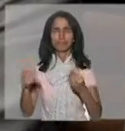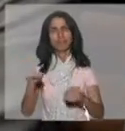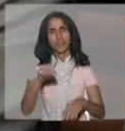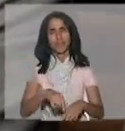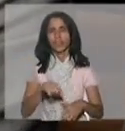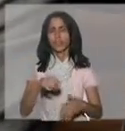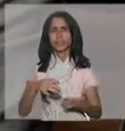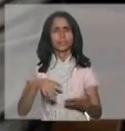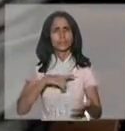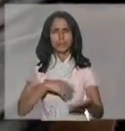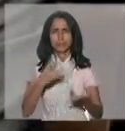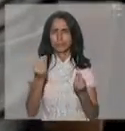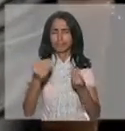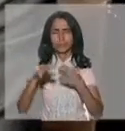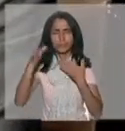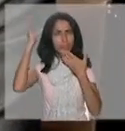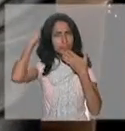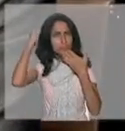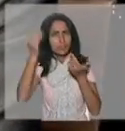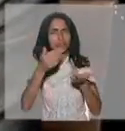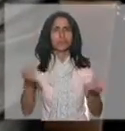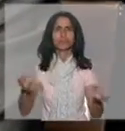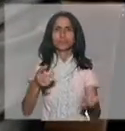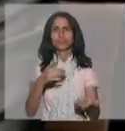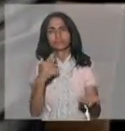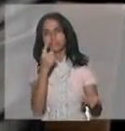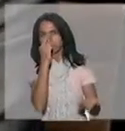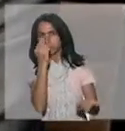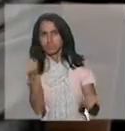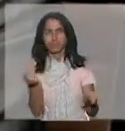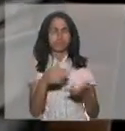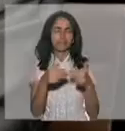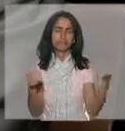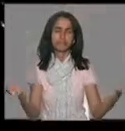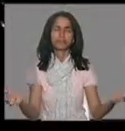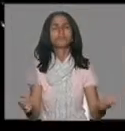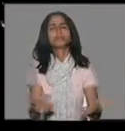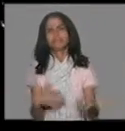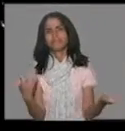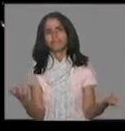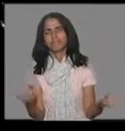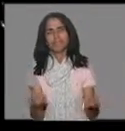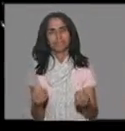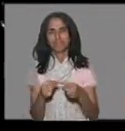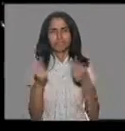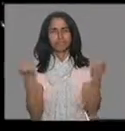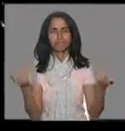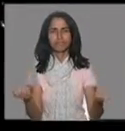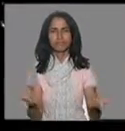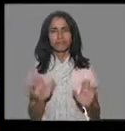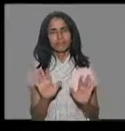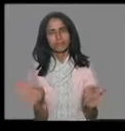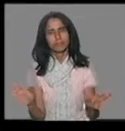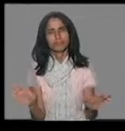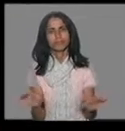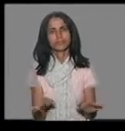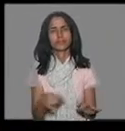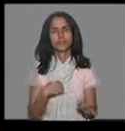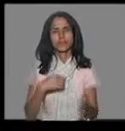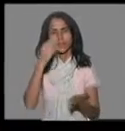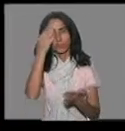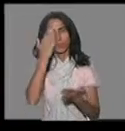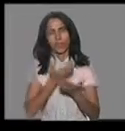habitantes tudo aqui né esse realmente é uma coisa meio maluca né exigente mas enfim eu